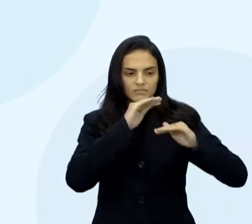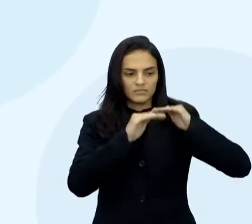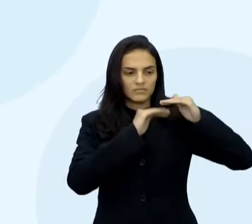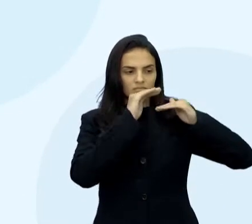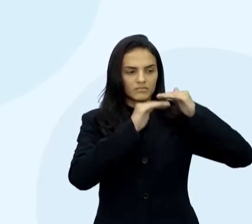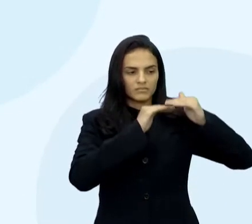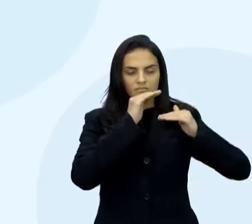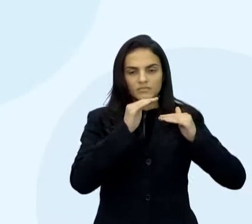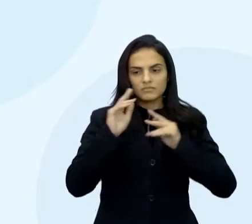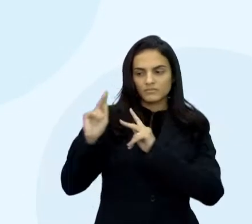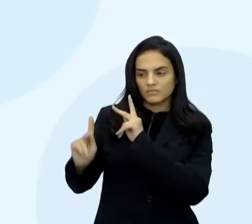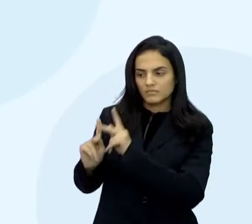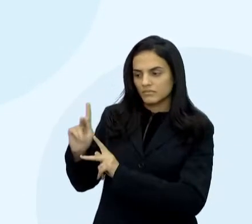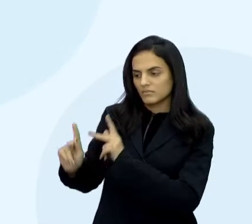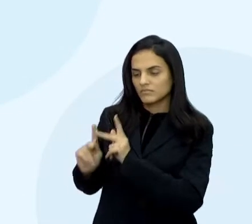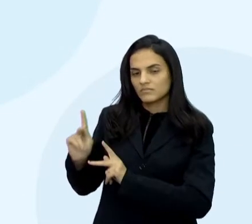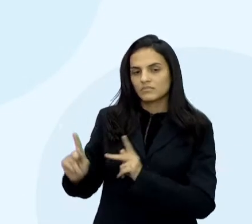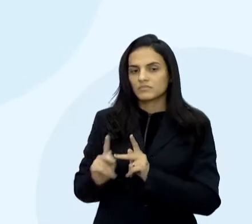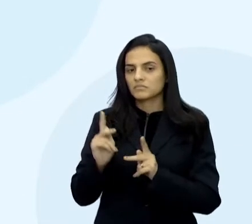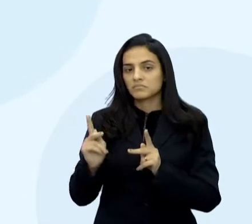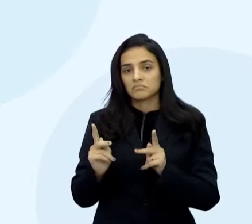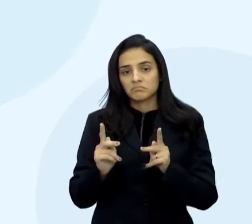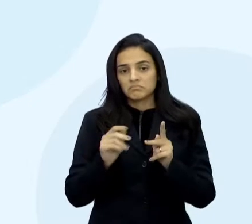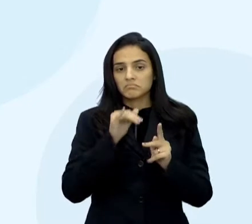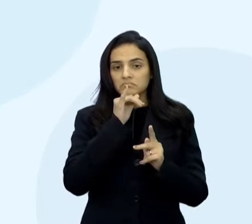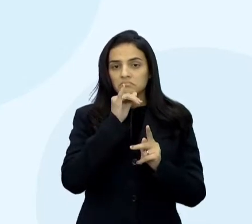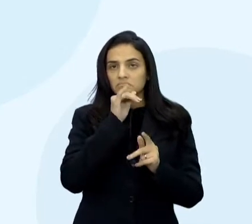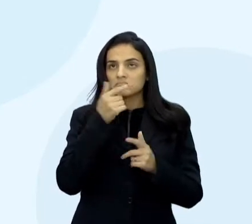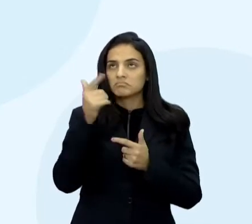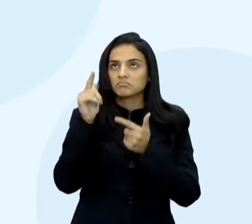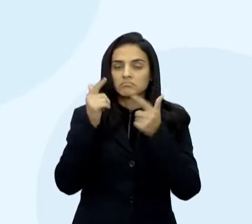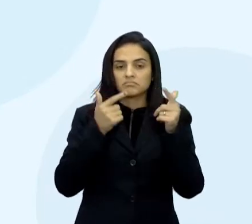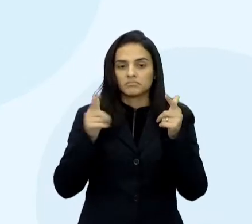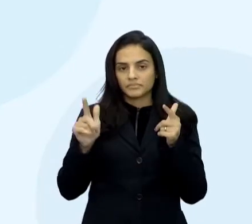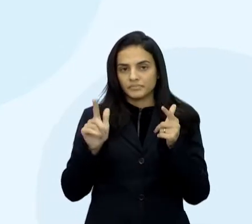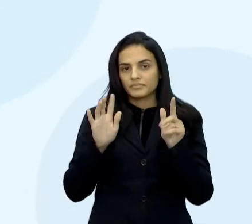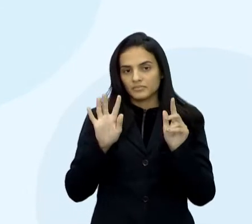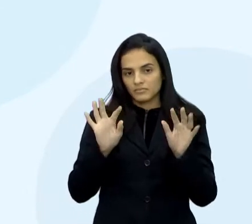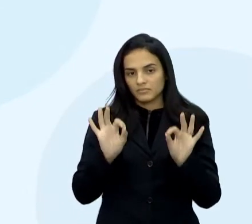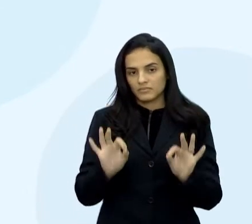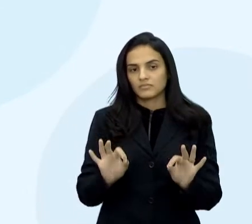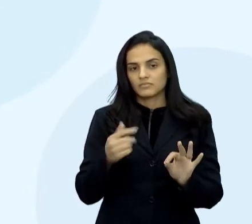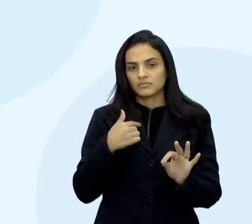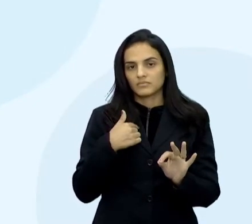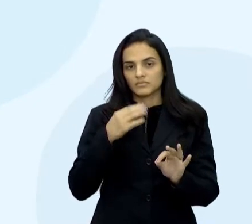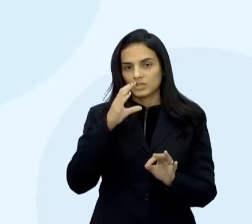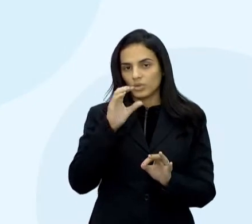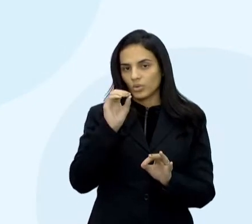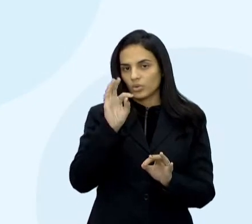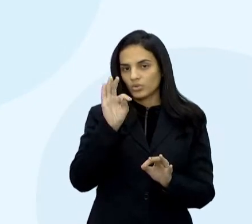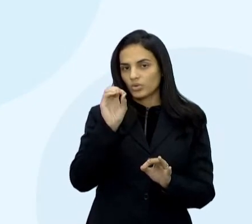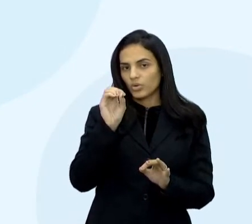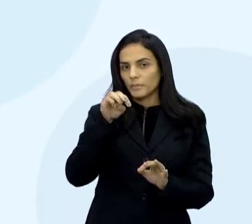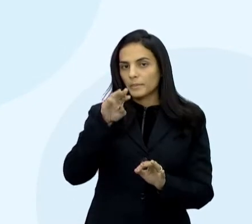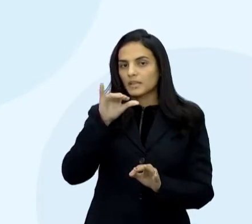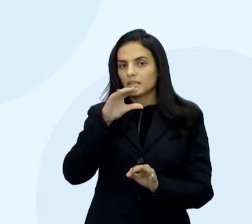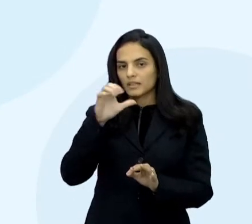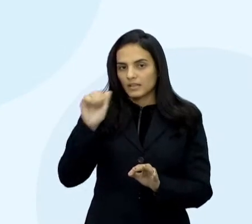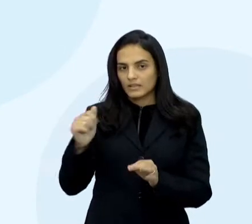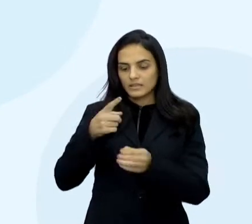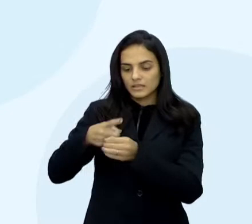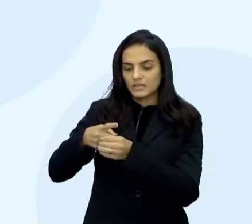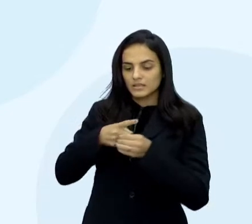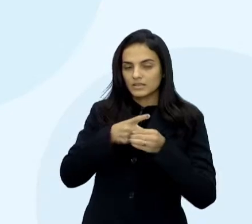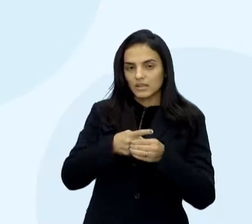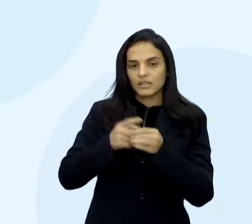evolutivas, populações nômades, sedentárias, dentre outras, e oposições dicotômicas, como cidade e